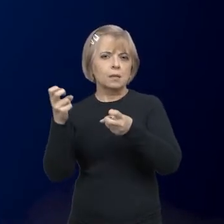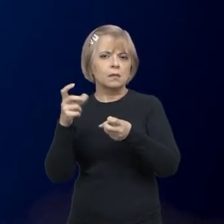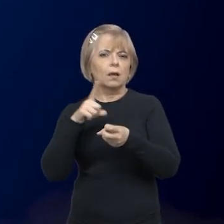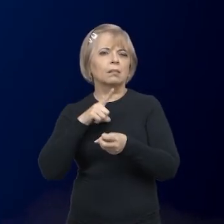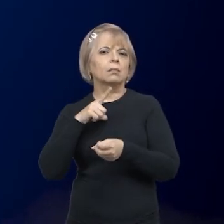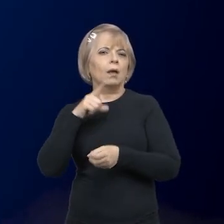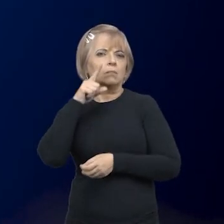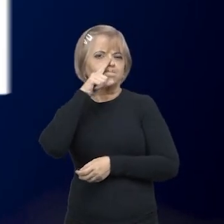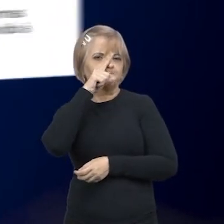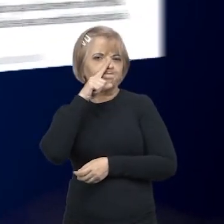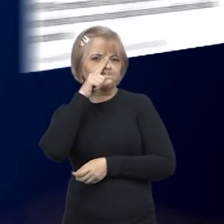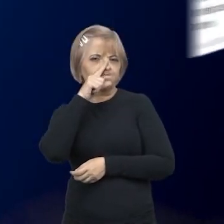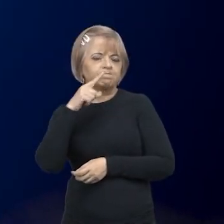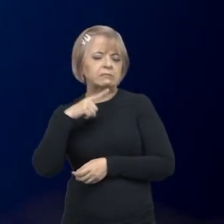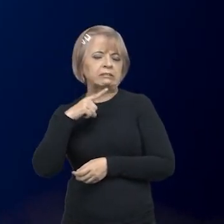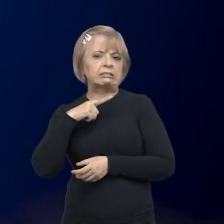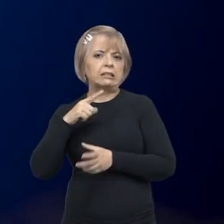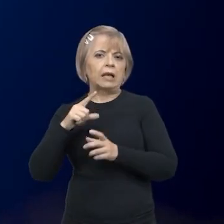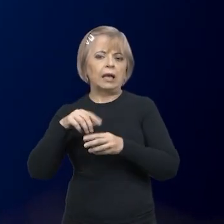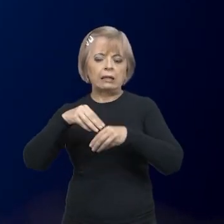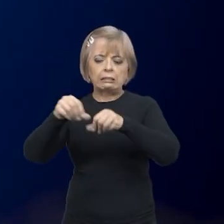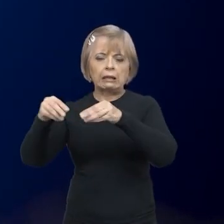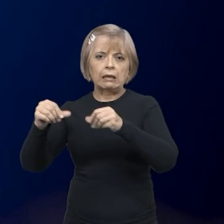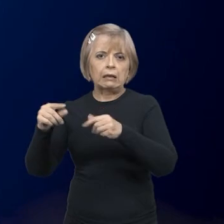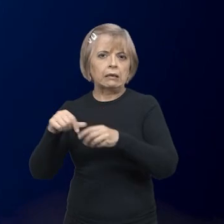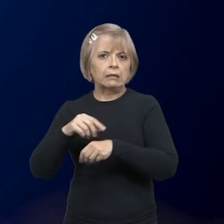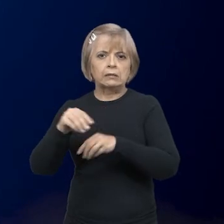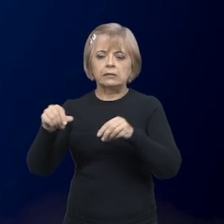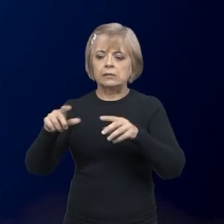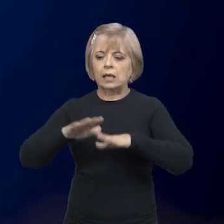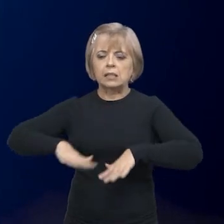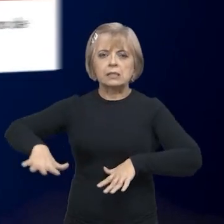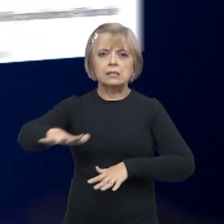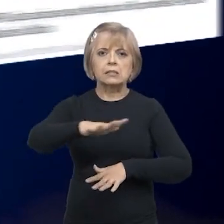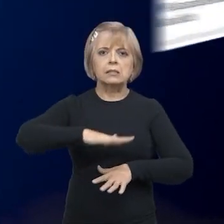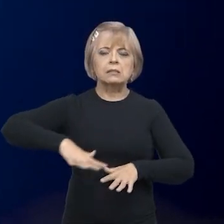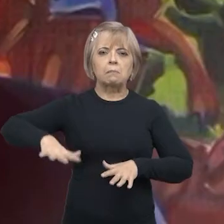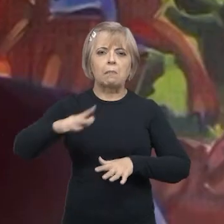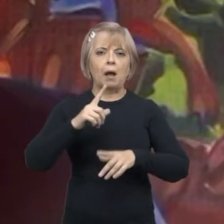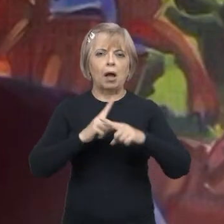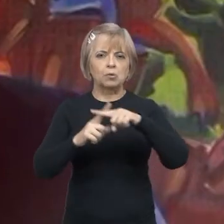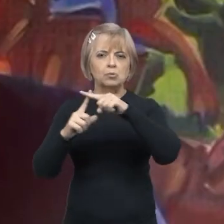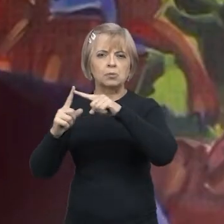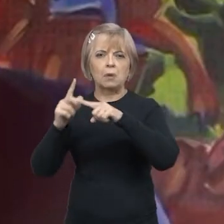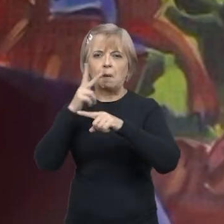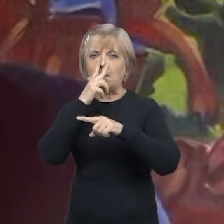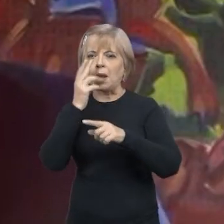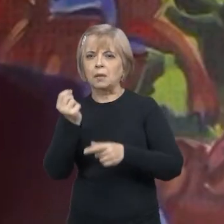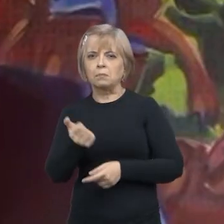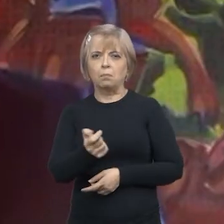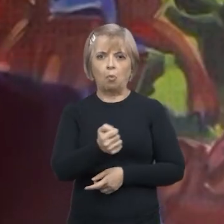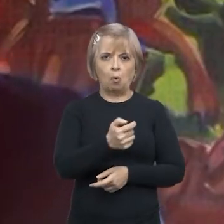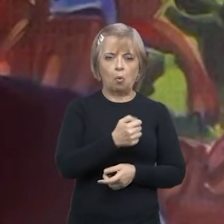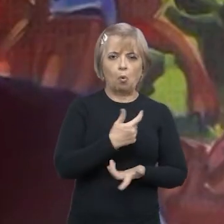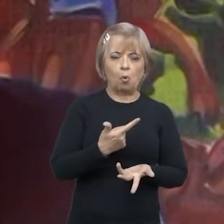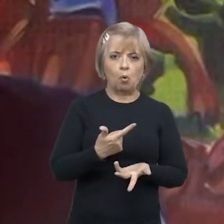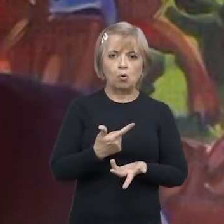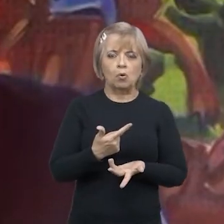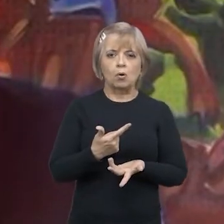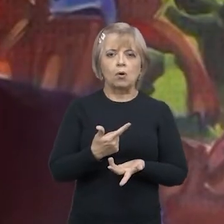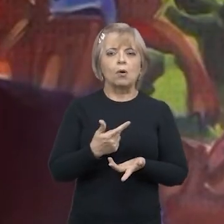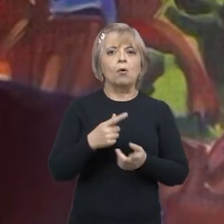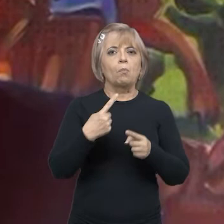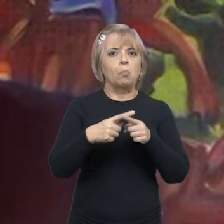risco de termos uma insuficiência de espaços cemiteriais para a projeção de